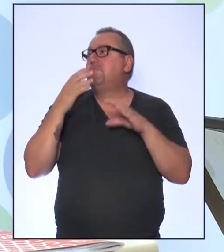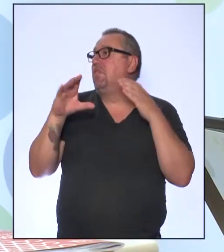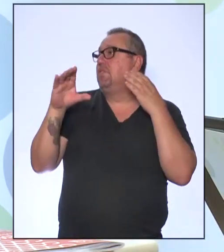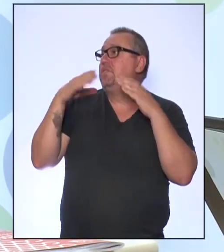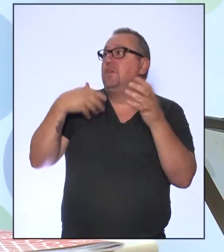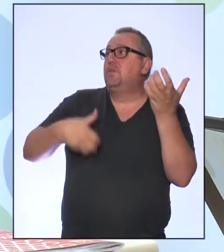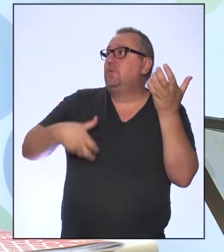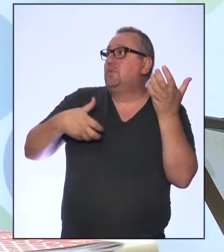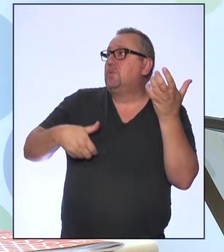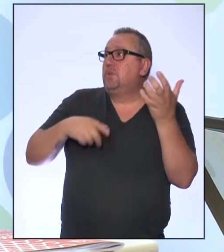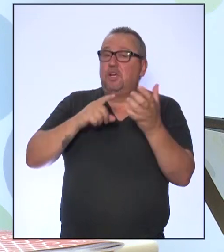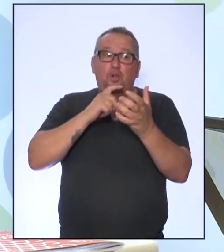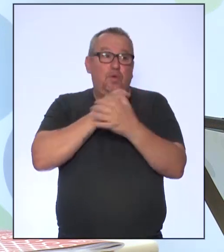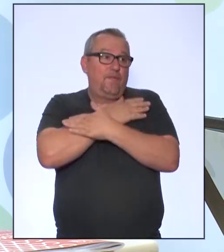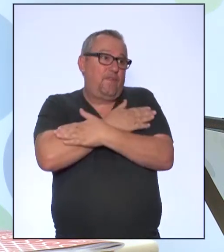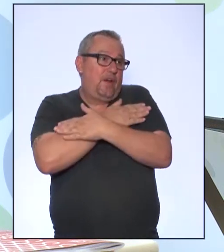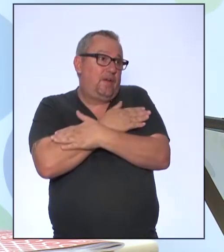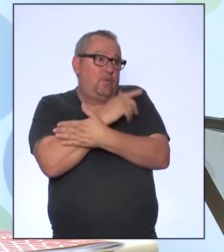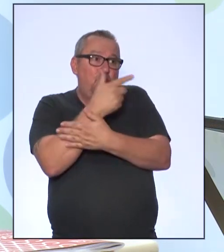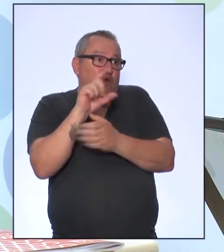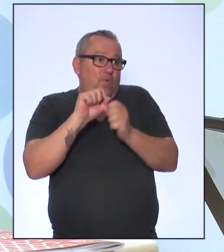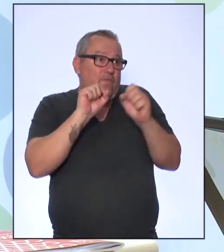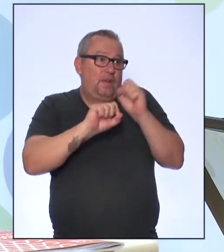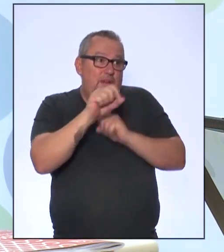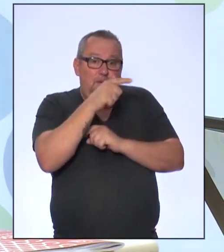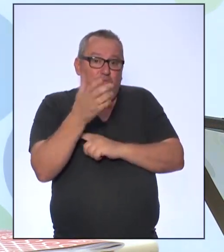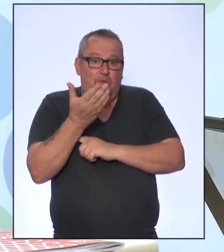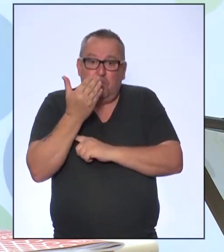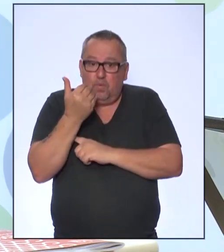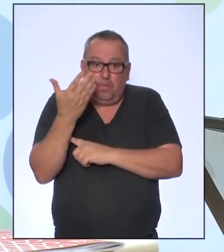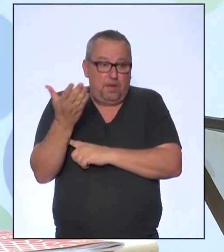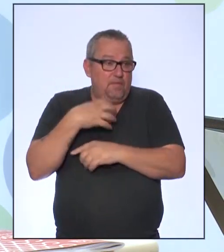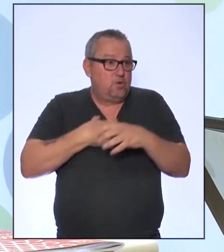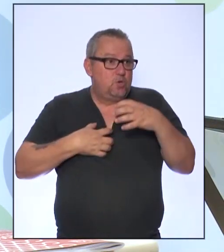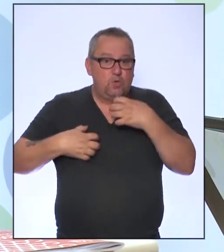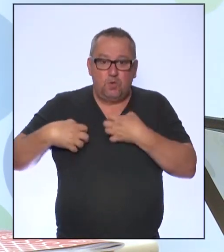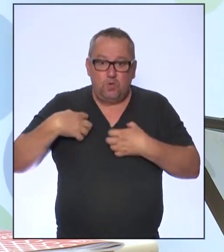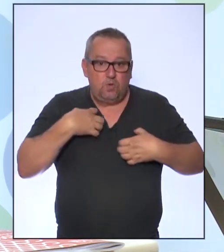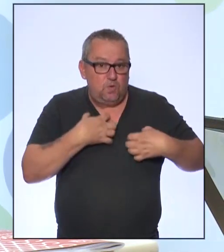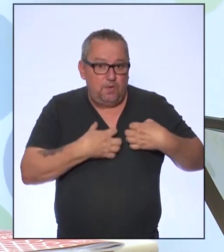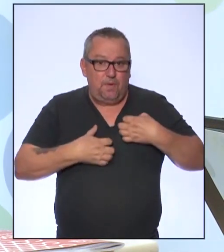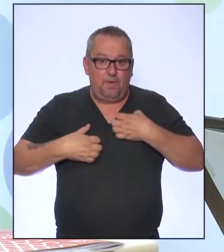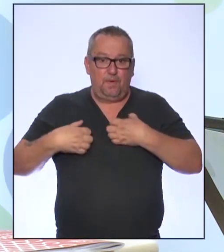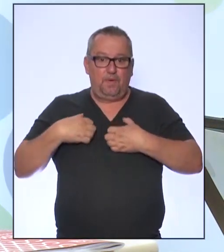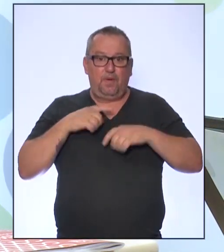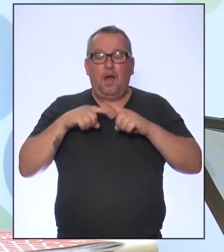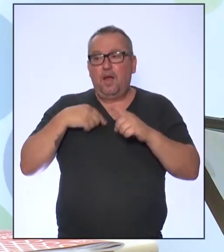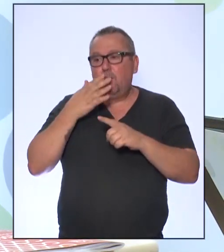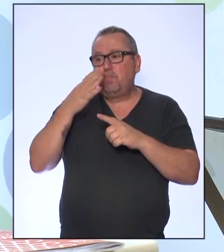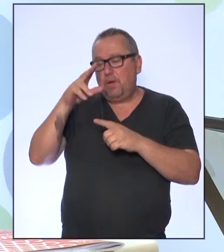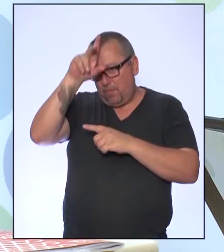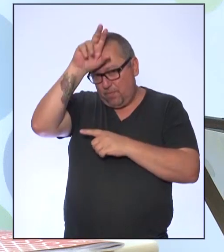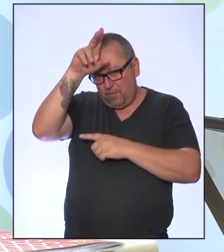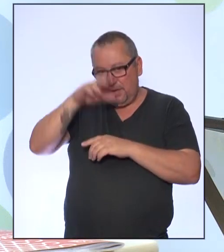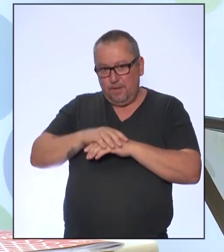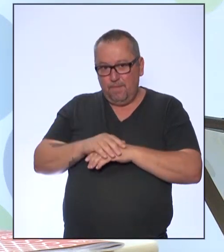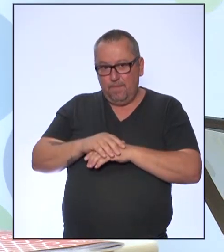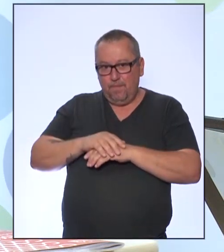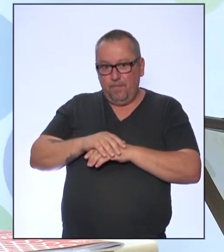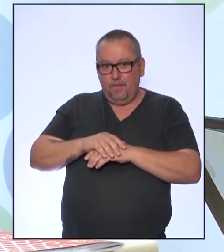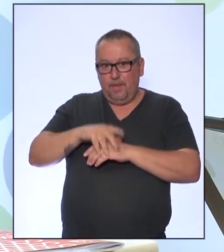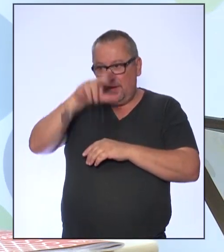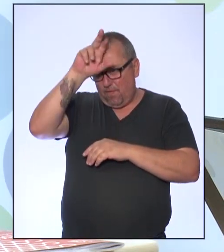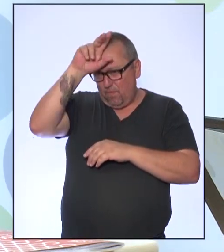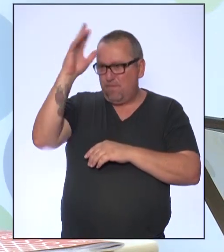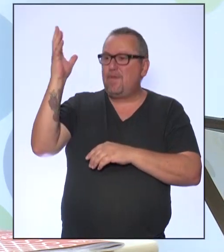Aí no inverno a cigarra não tem nem o que fazer. A cigarra fica ali desesperada e vai lá e pede abrigo. E a formiga fica